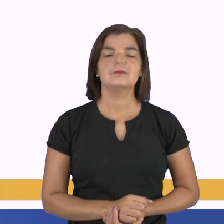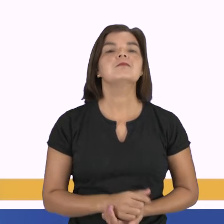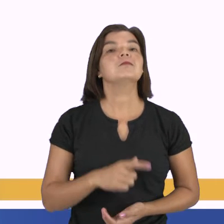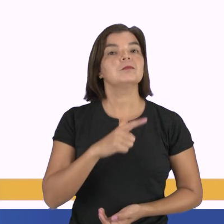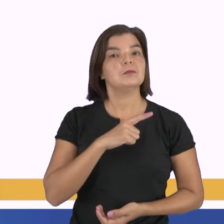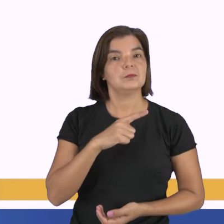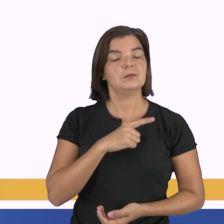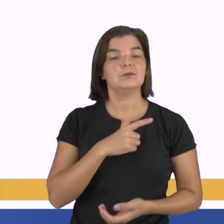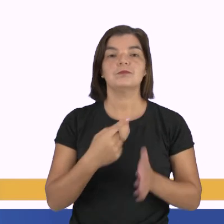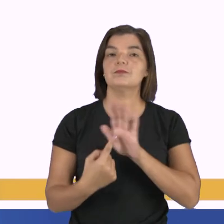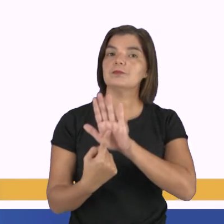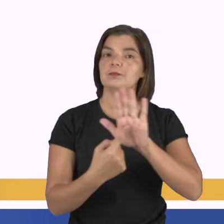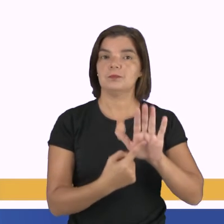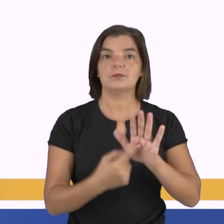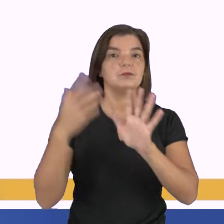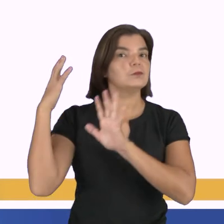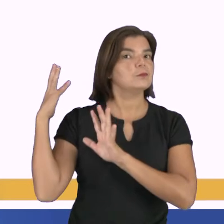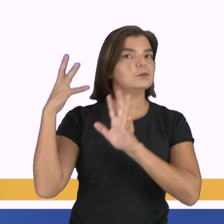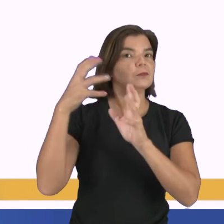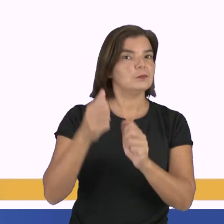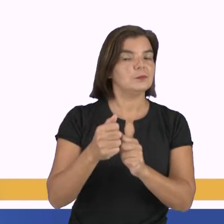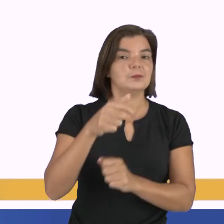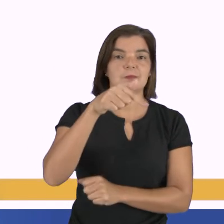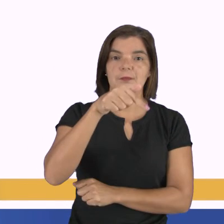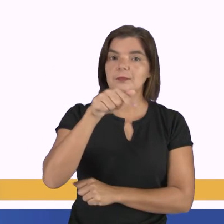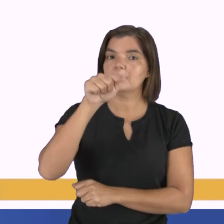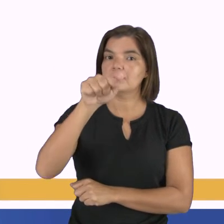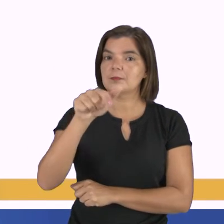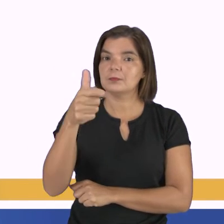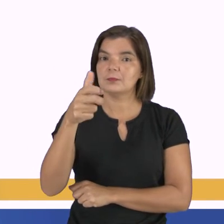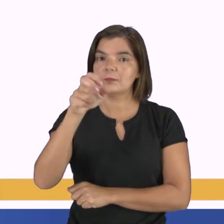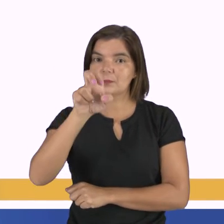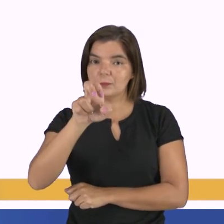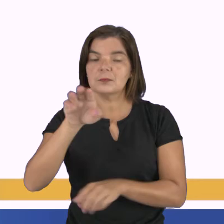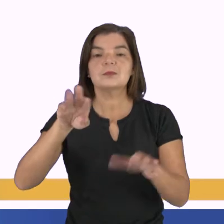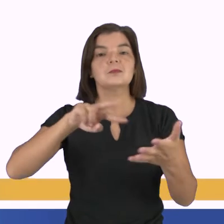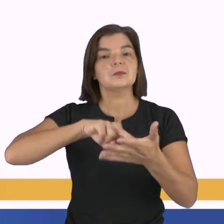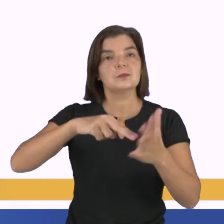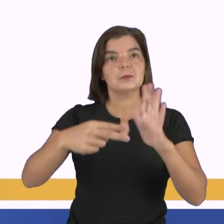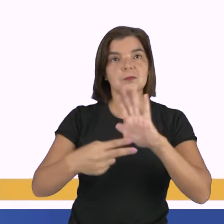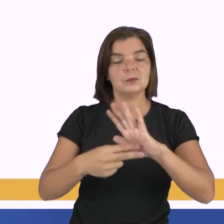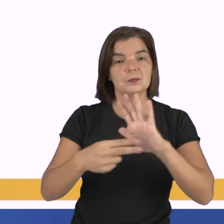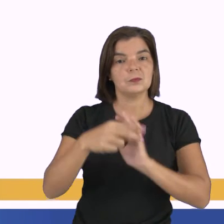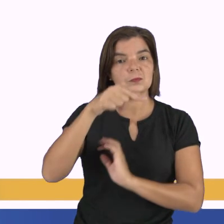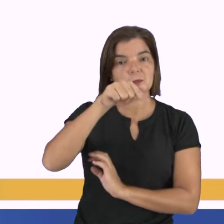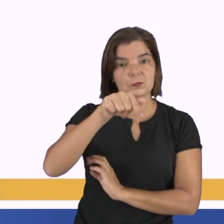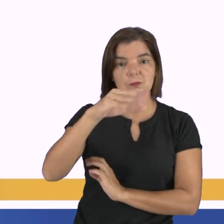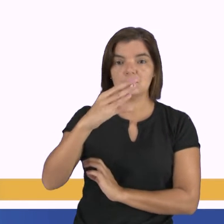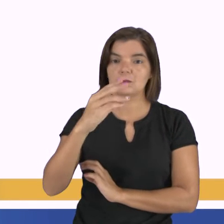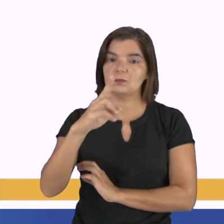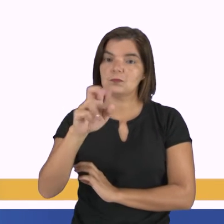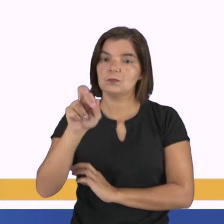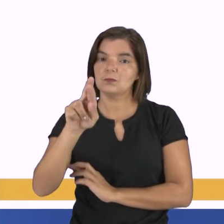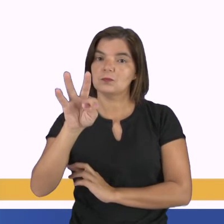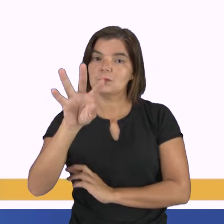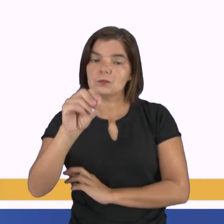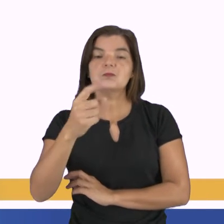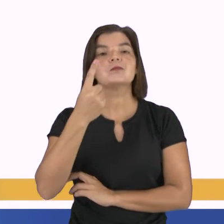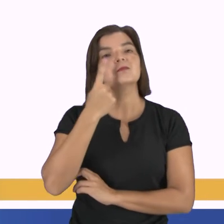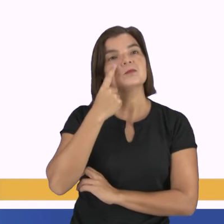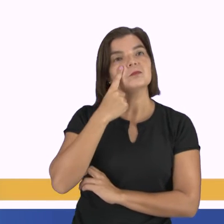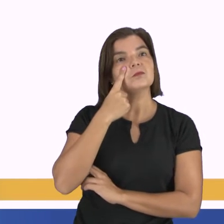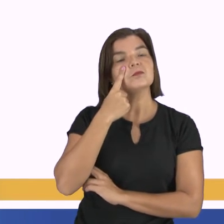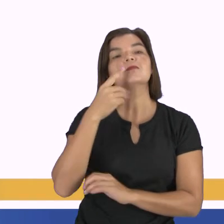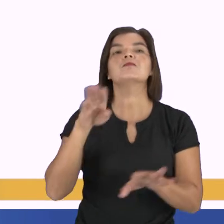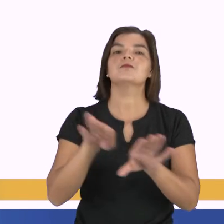Nós temos aí essa situação. Revisando, son las 7:15 ou 7:15, se você quiser falar